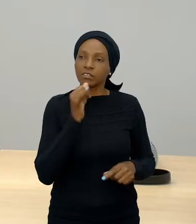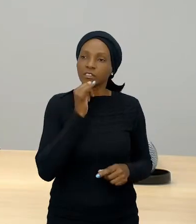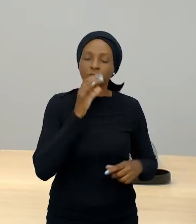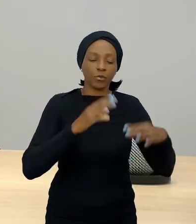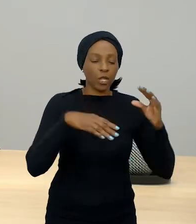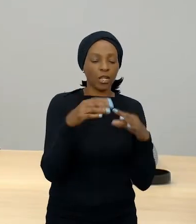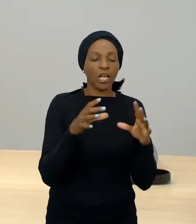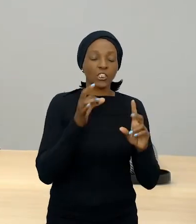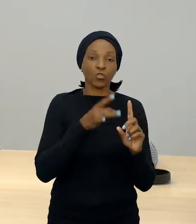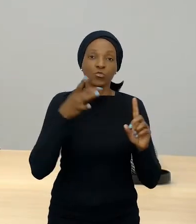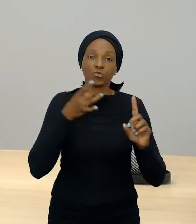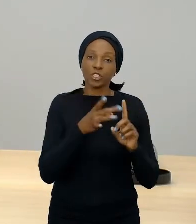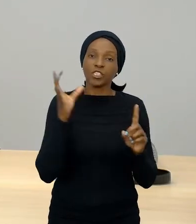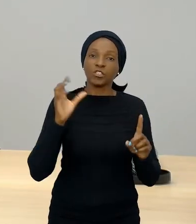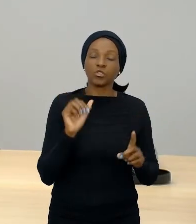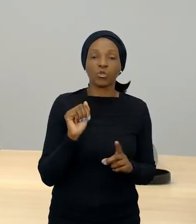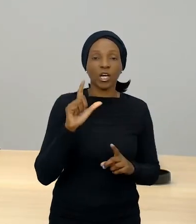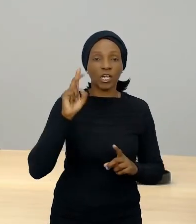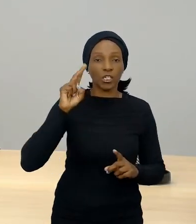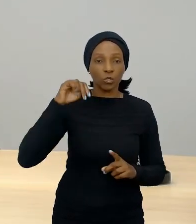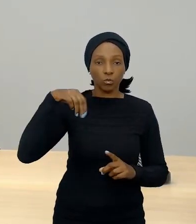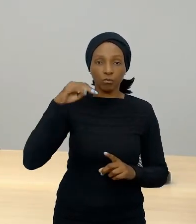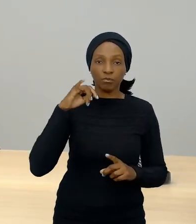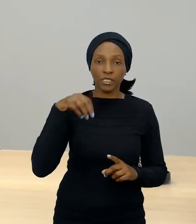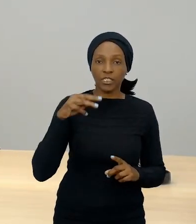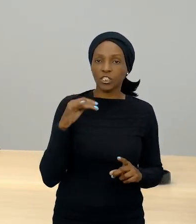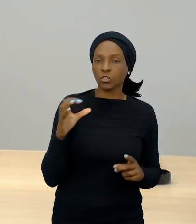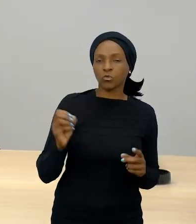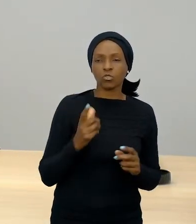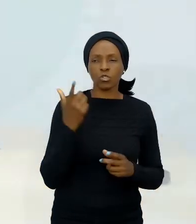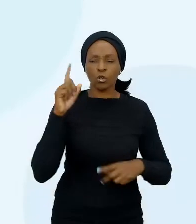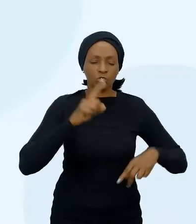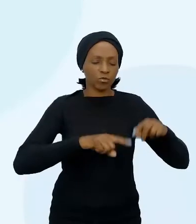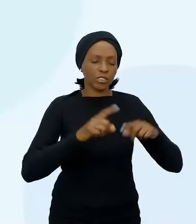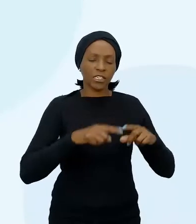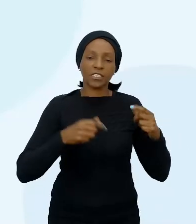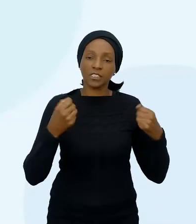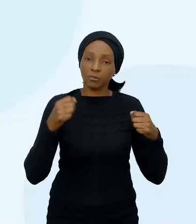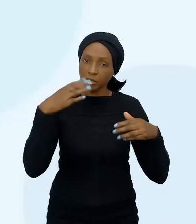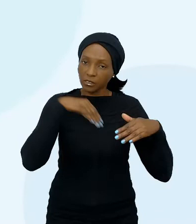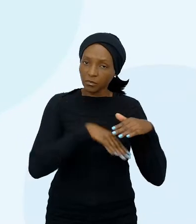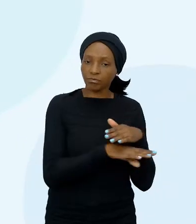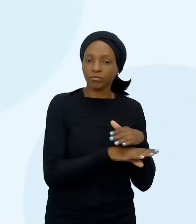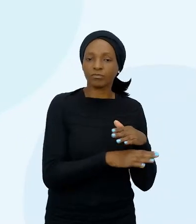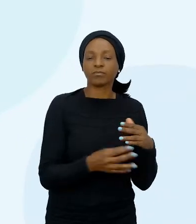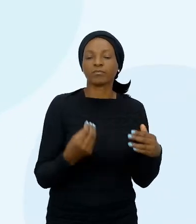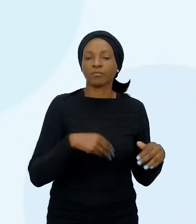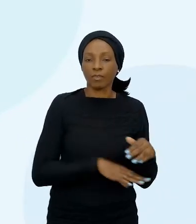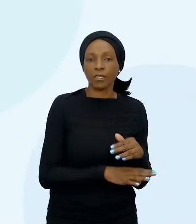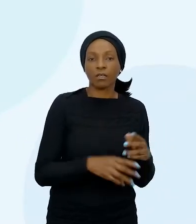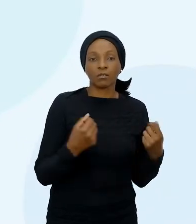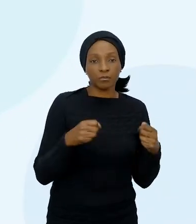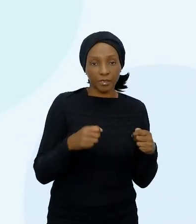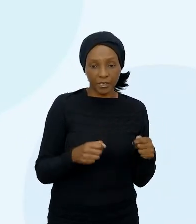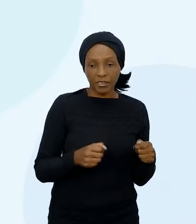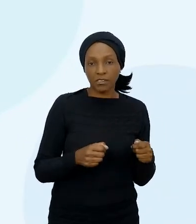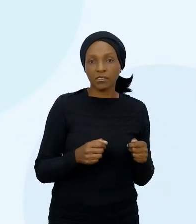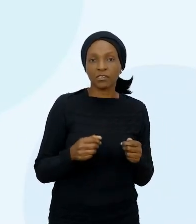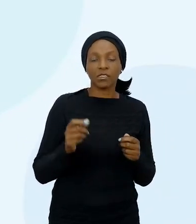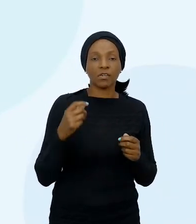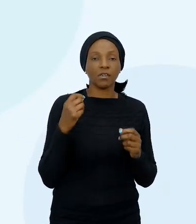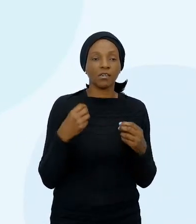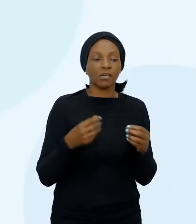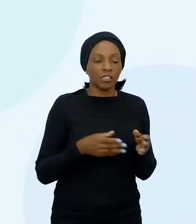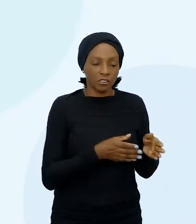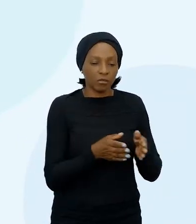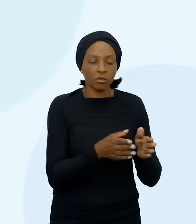vidro, alumínio, e de materiais que devem ser depositados, né? Deve ser dado uma outra destinação que não dá